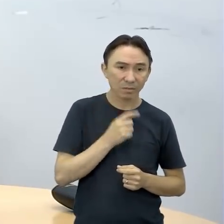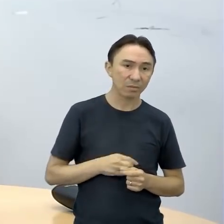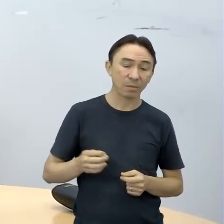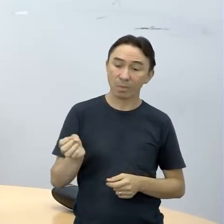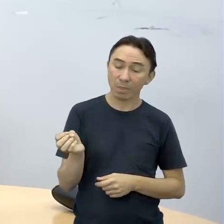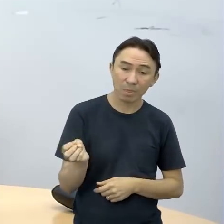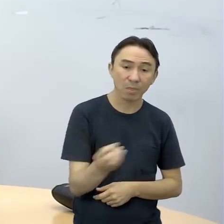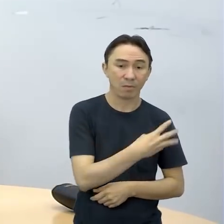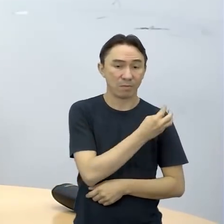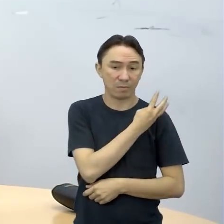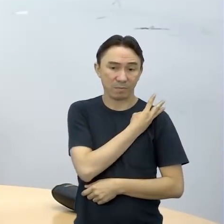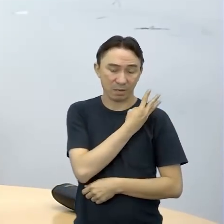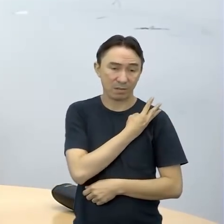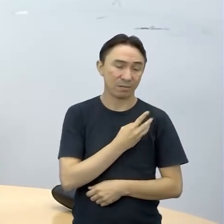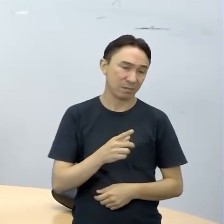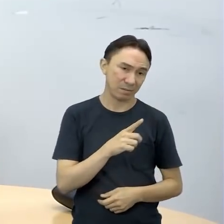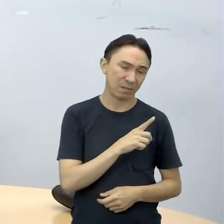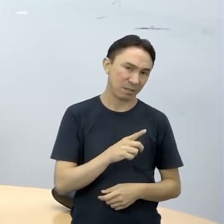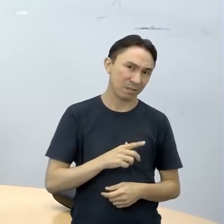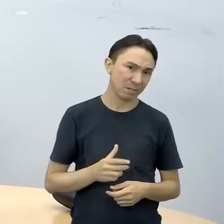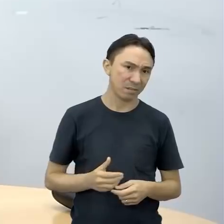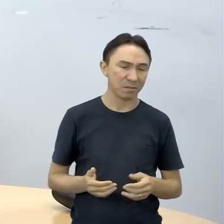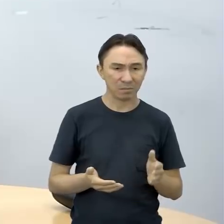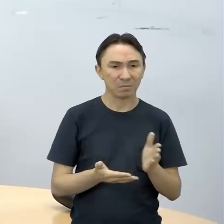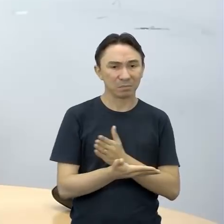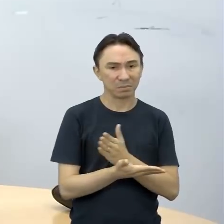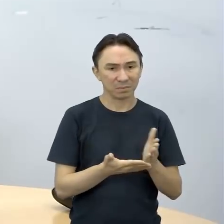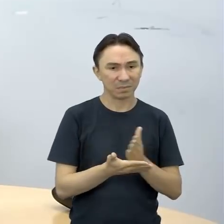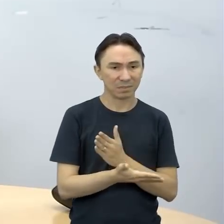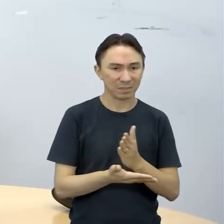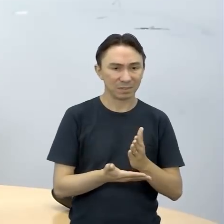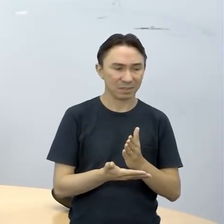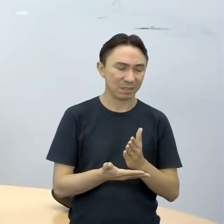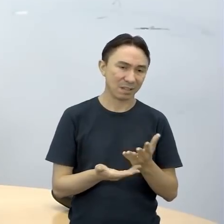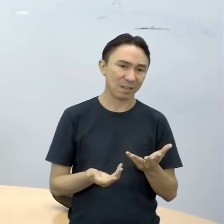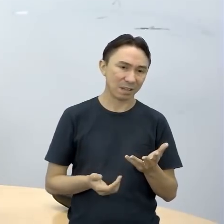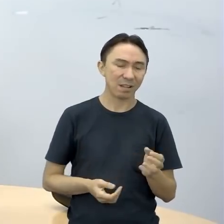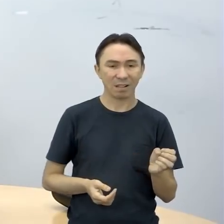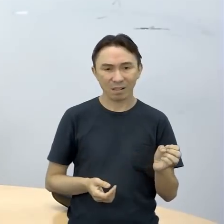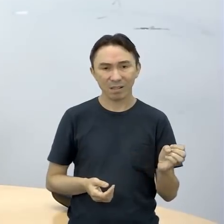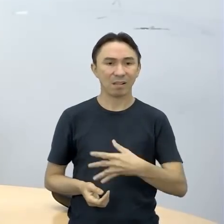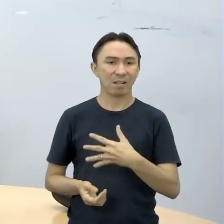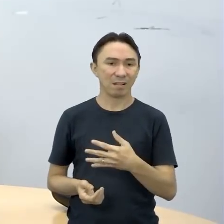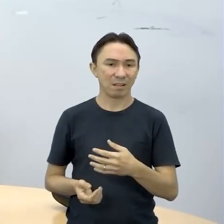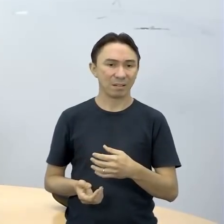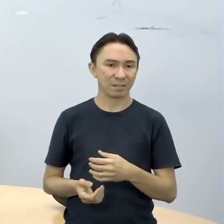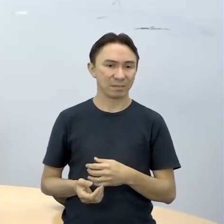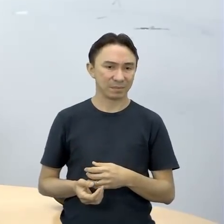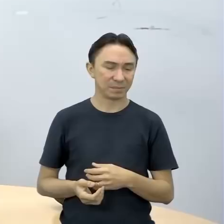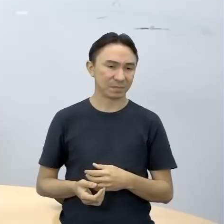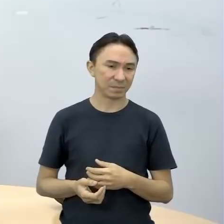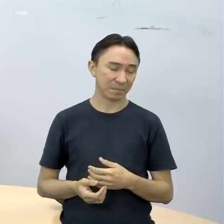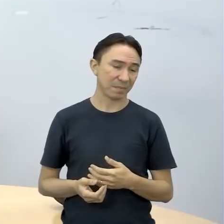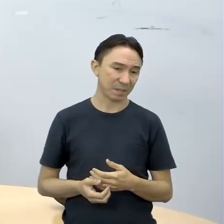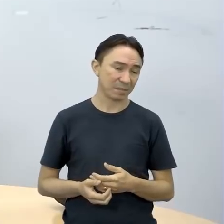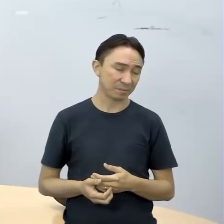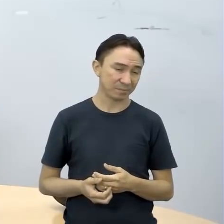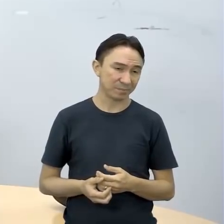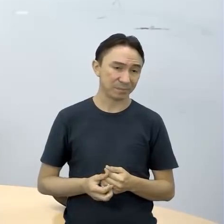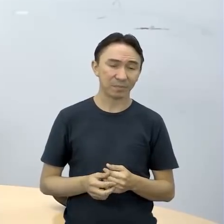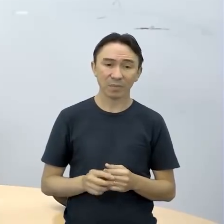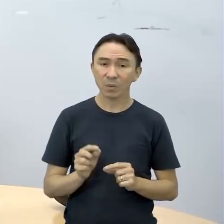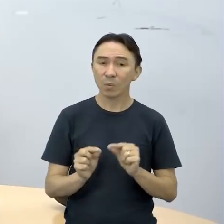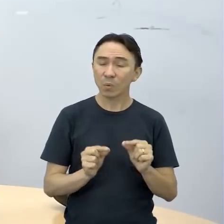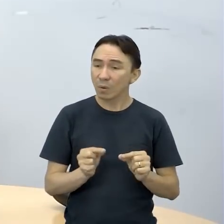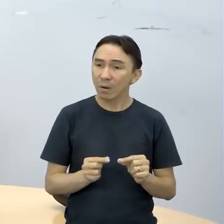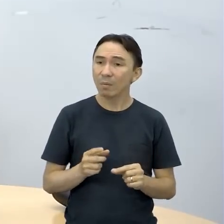de ordem, né? Que, claro, né, a gente fala palavras de ordem porque elas dão uma consigna aí do que será feito, né? Mas